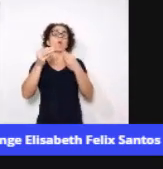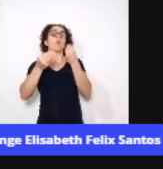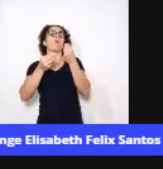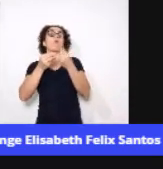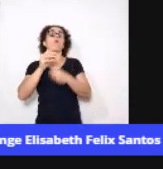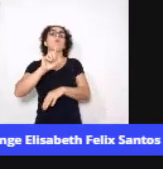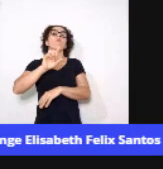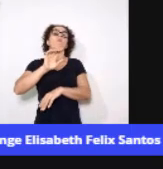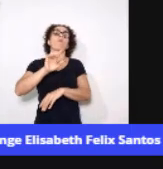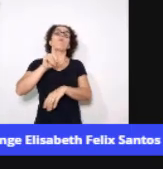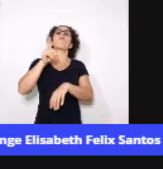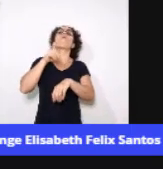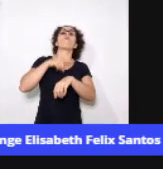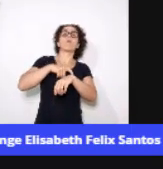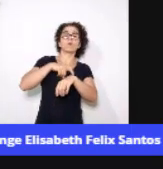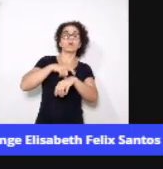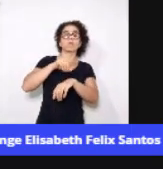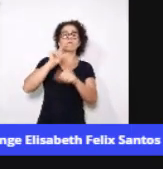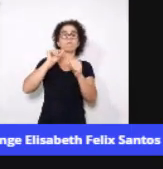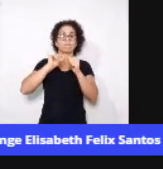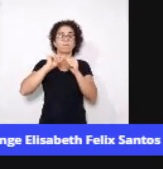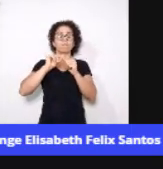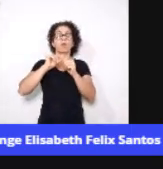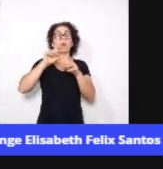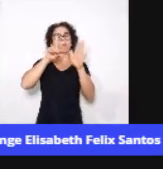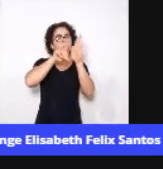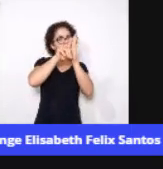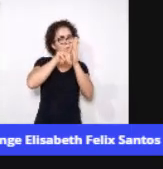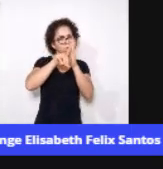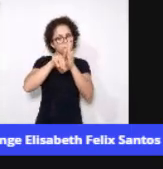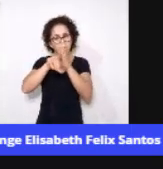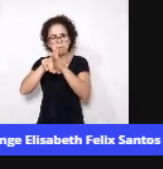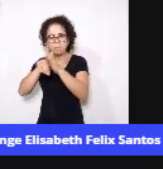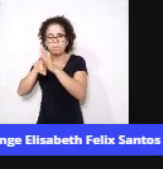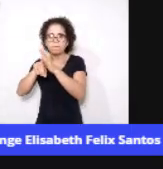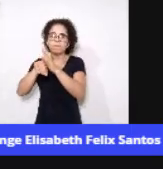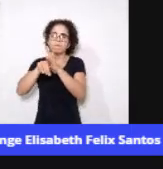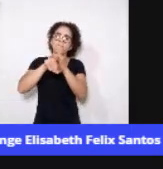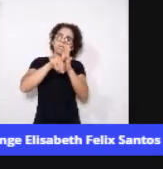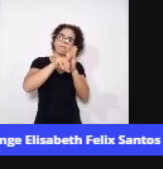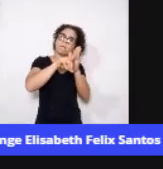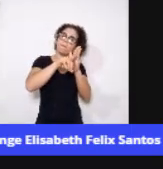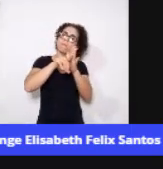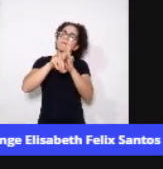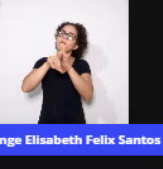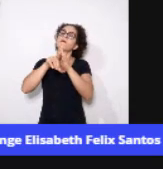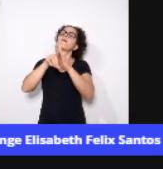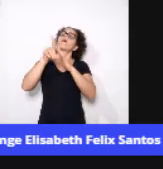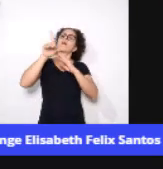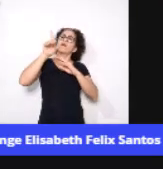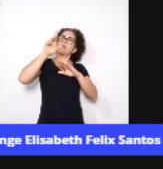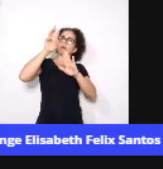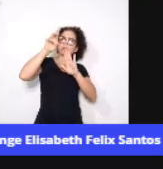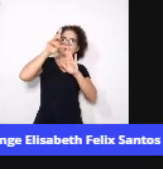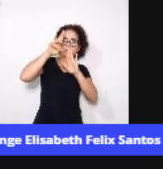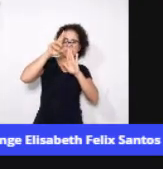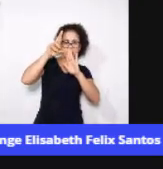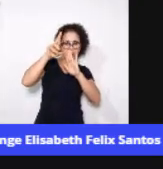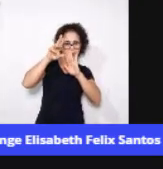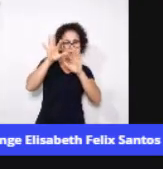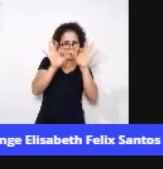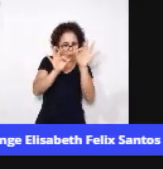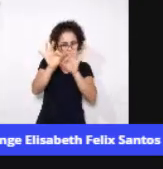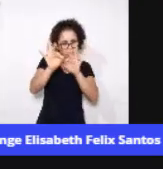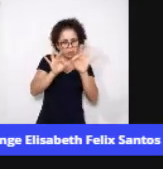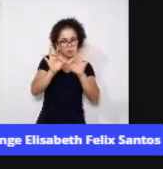nós procuramos fazer essas pesquisas e sistematizar toda essa didática para